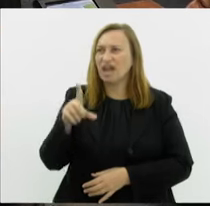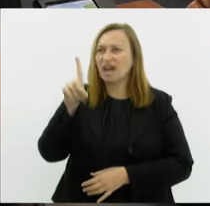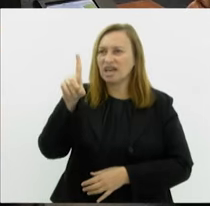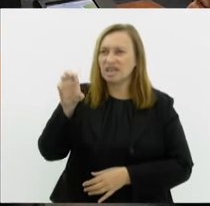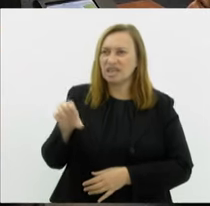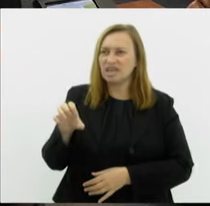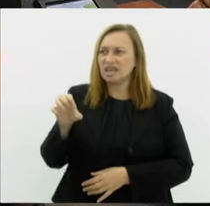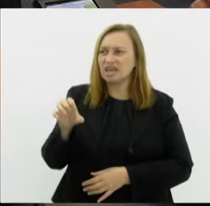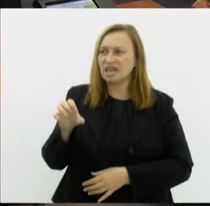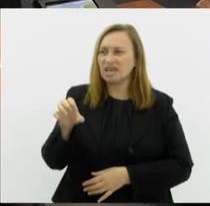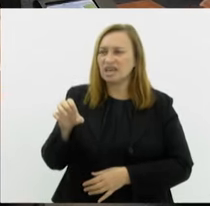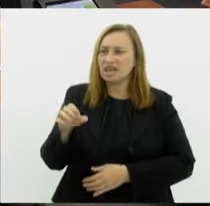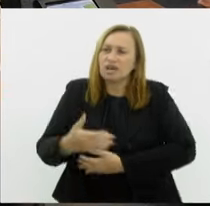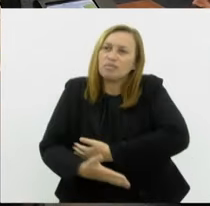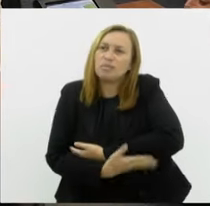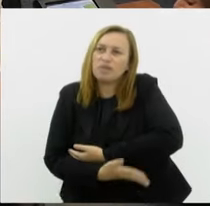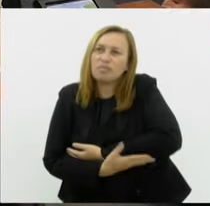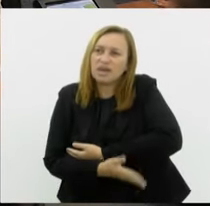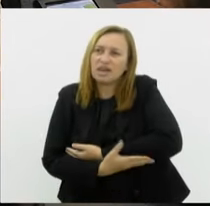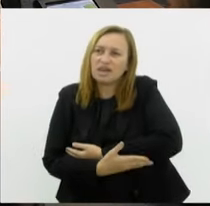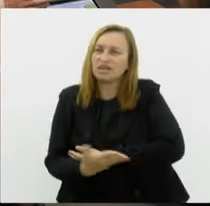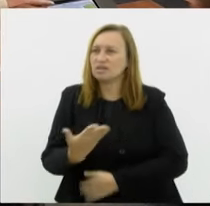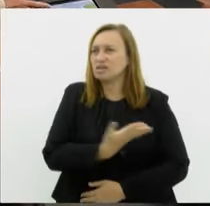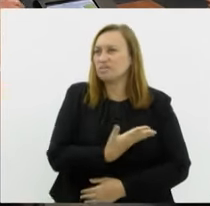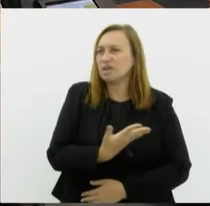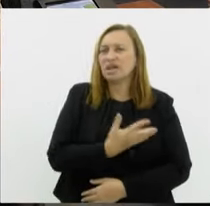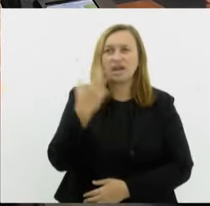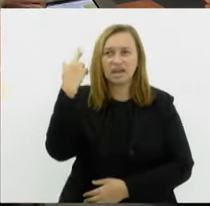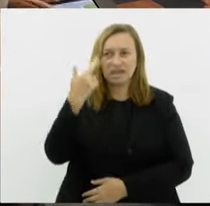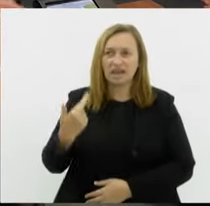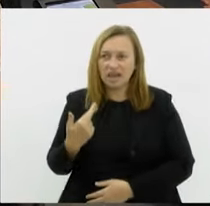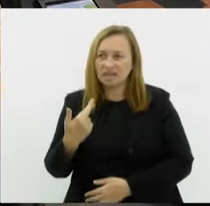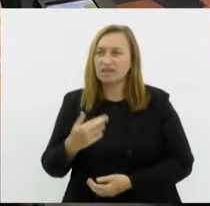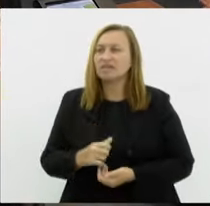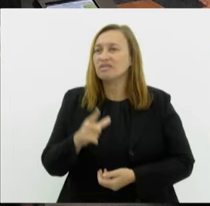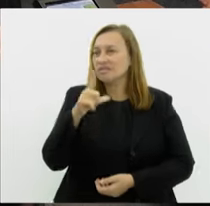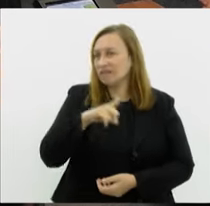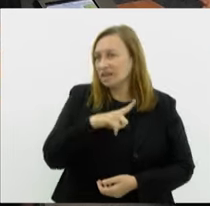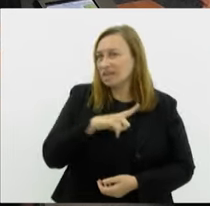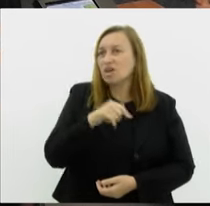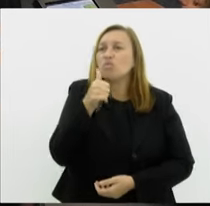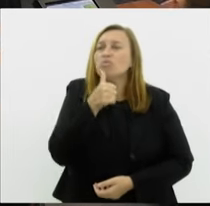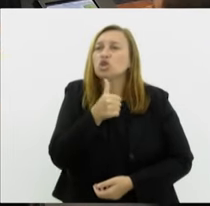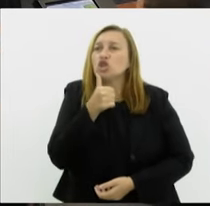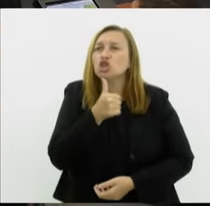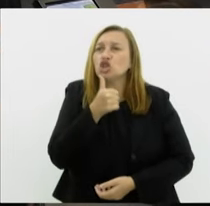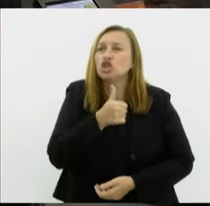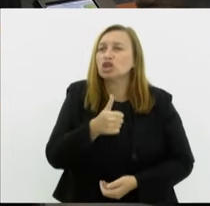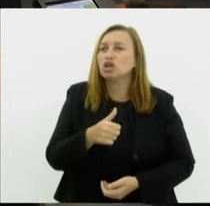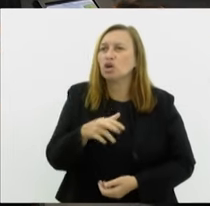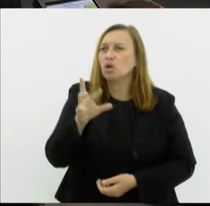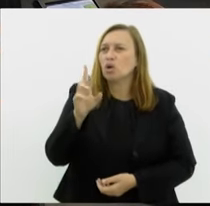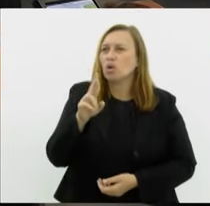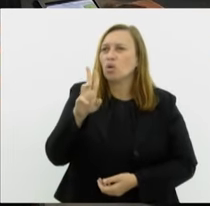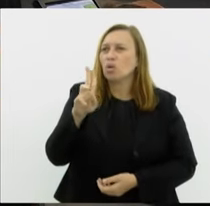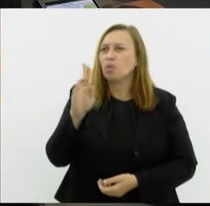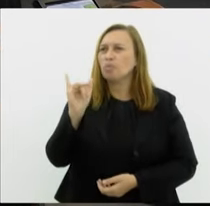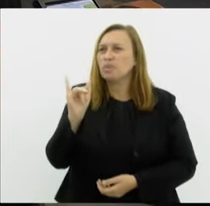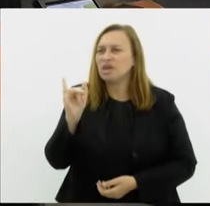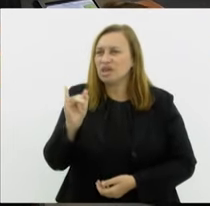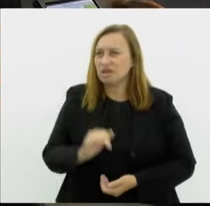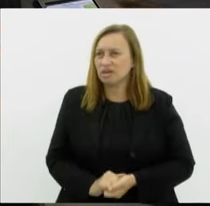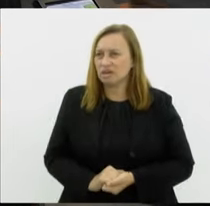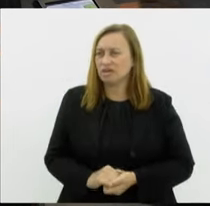bebê da nossa amiga Renata Souza, que vai ter uma menina, a Rubi, que muito nos orgulha e